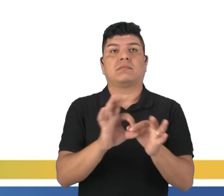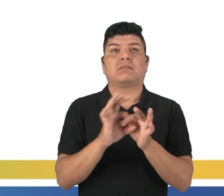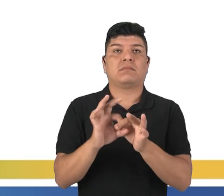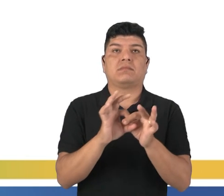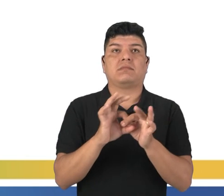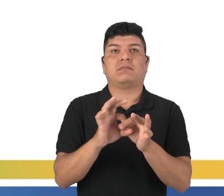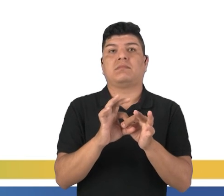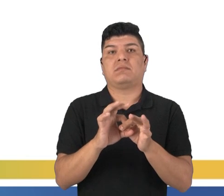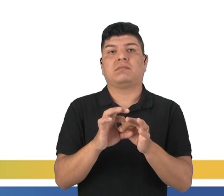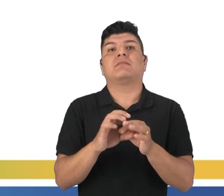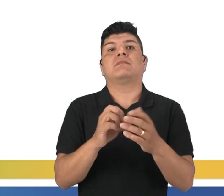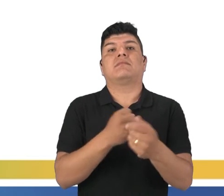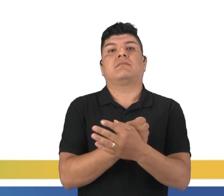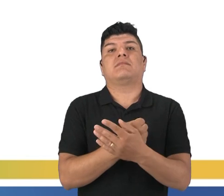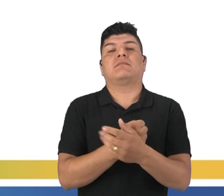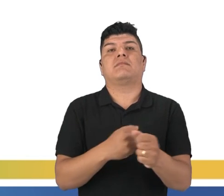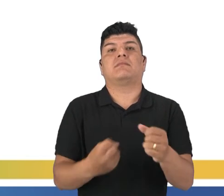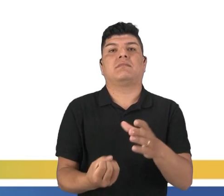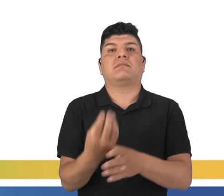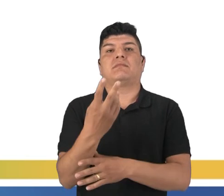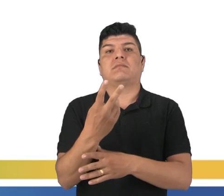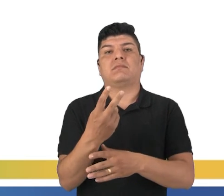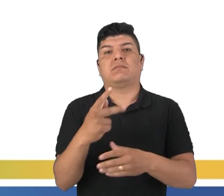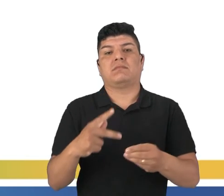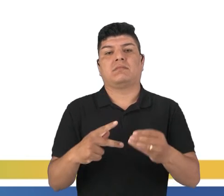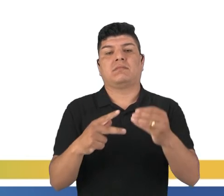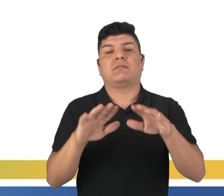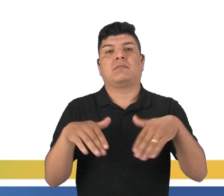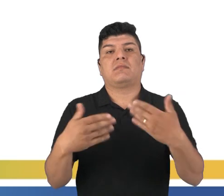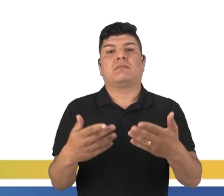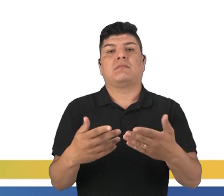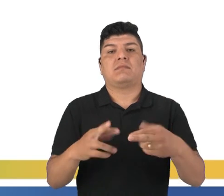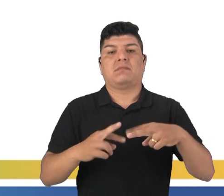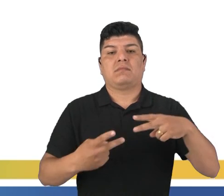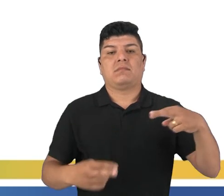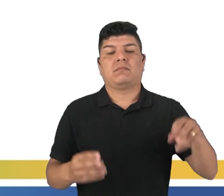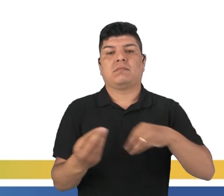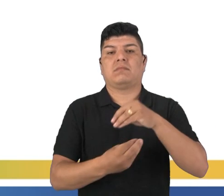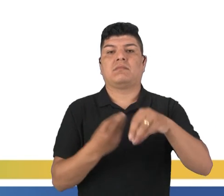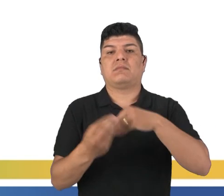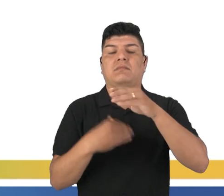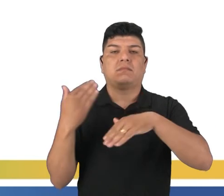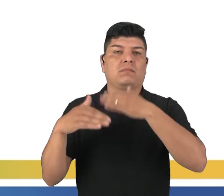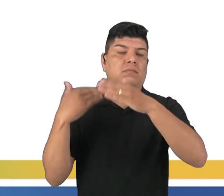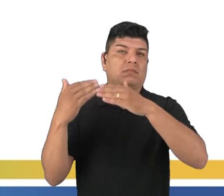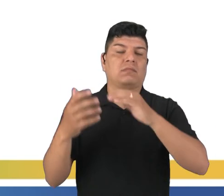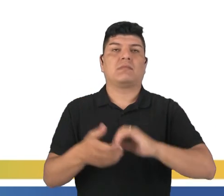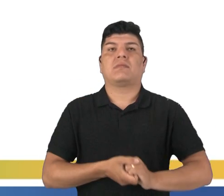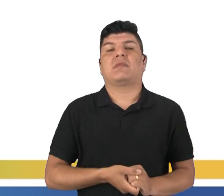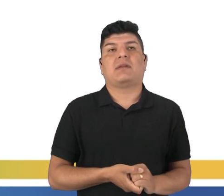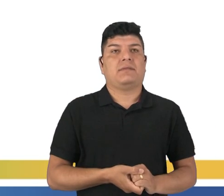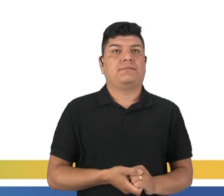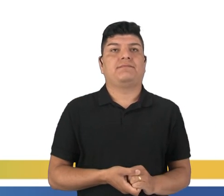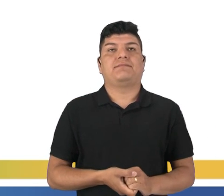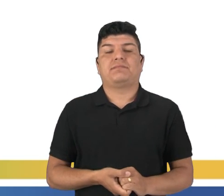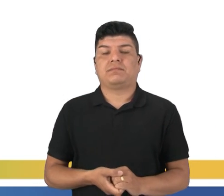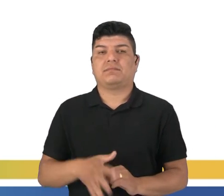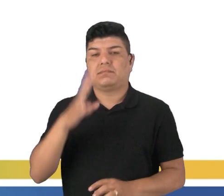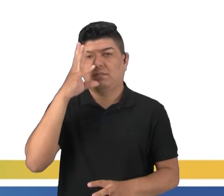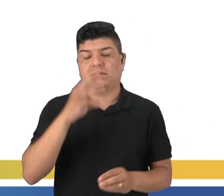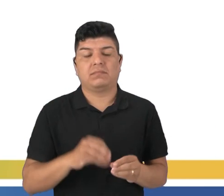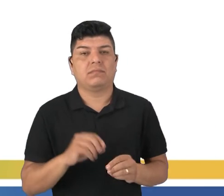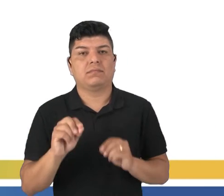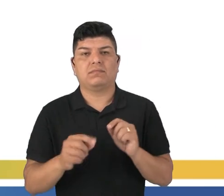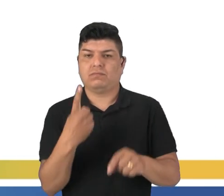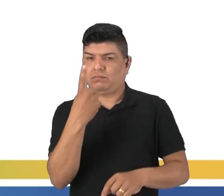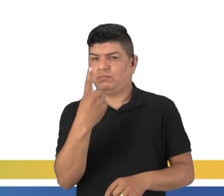dos aminoácidos, a fim de formar uma proteína. Qual tipo de DNA está envolvido nesse processo? Bom, nós sabemos que não